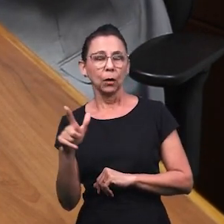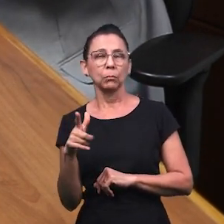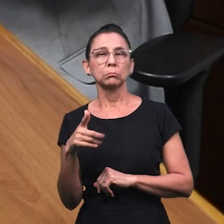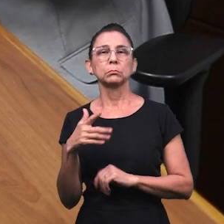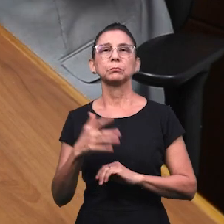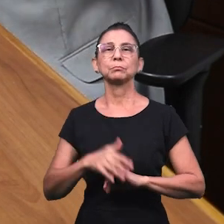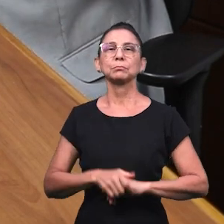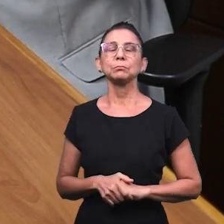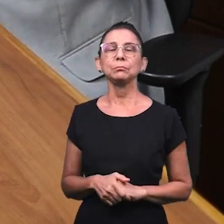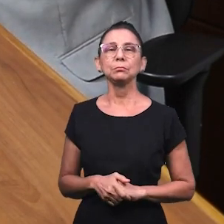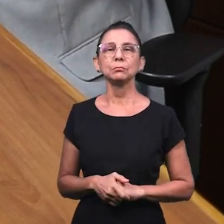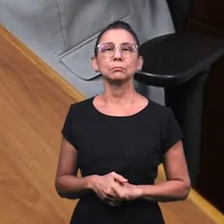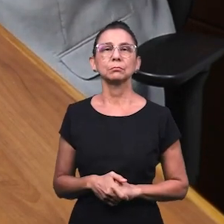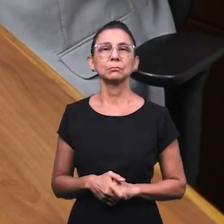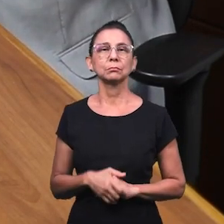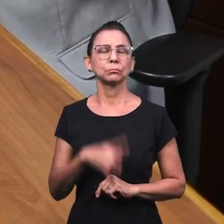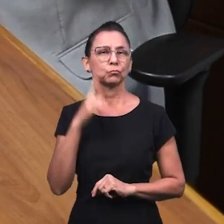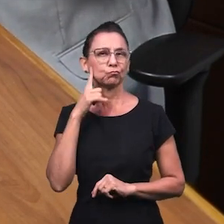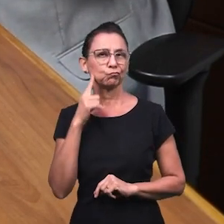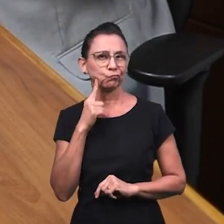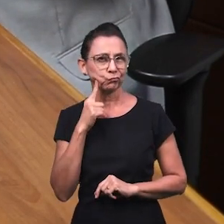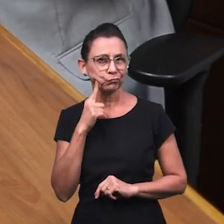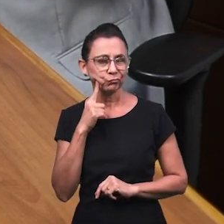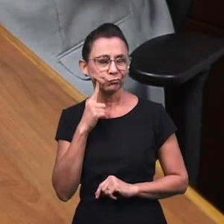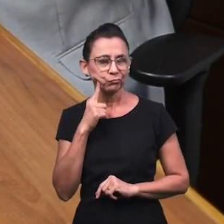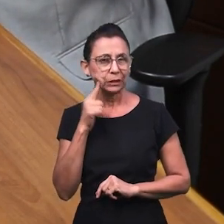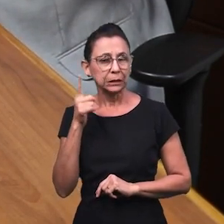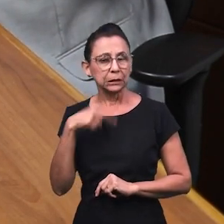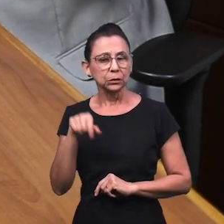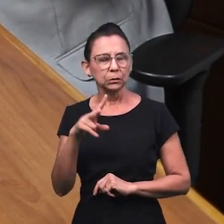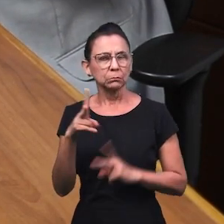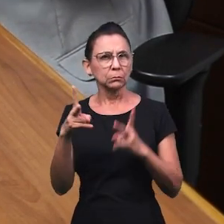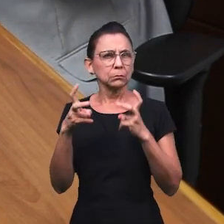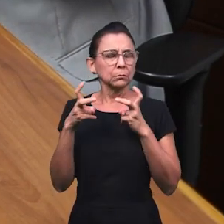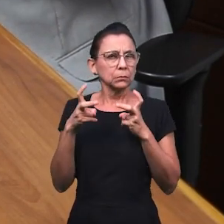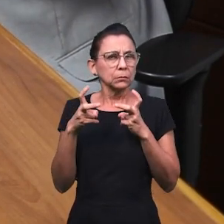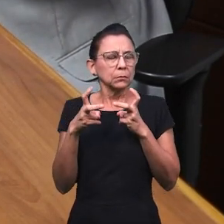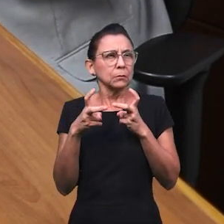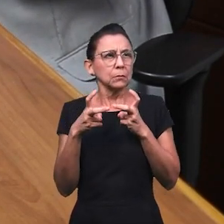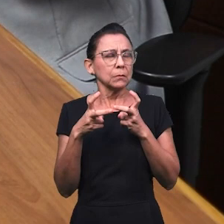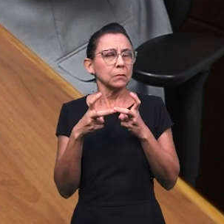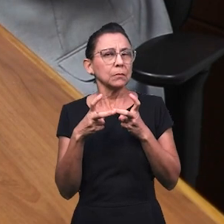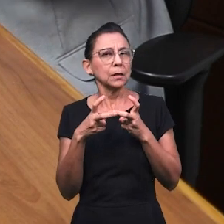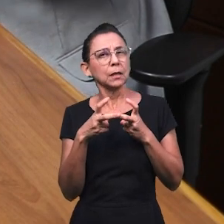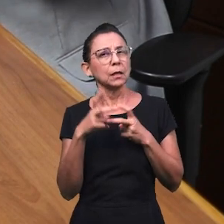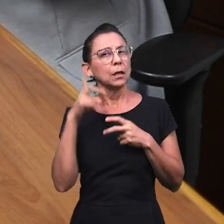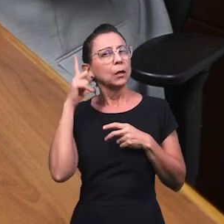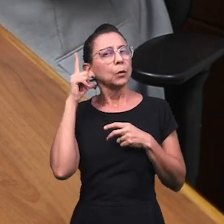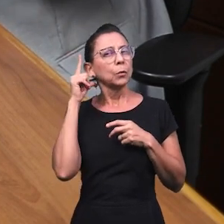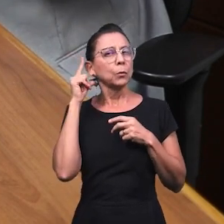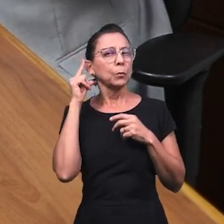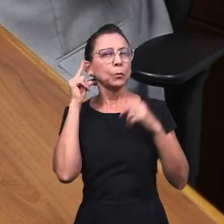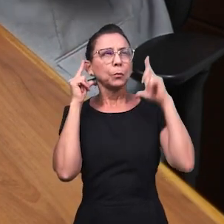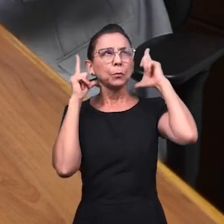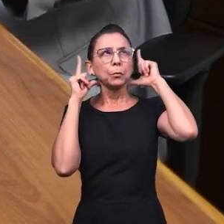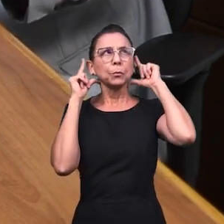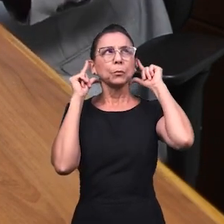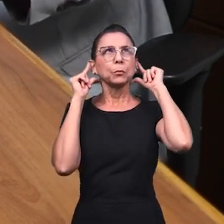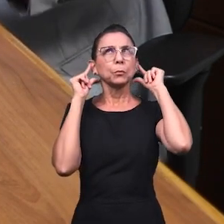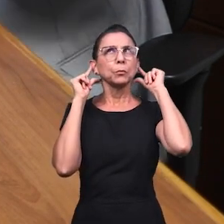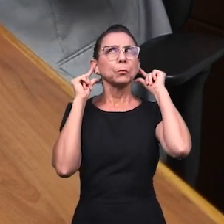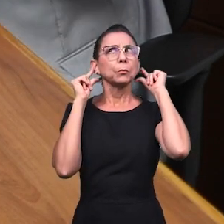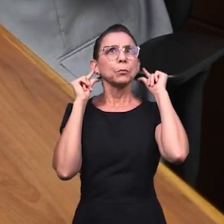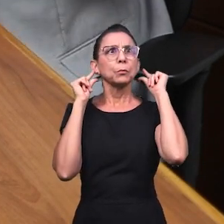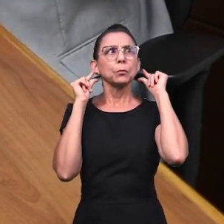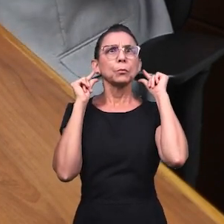vida dele. E nós identificamos aqui essa perda auditiva é uma perda bastante intensa,